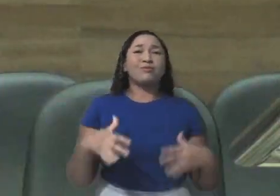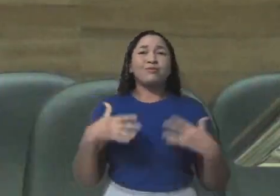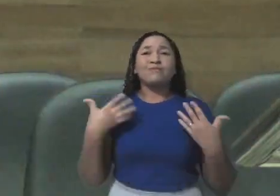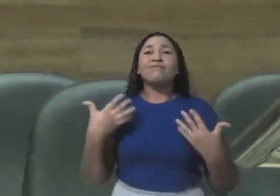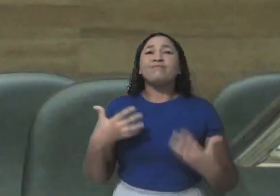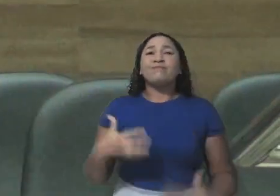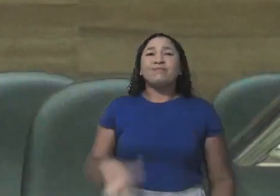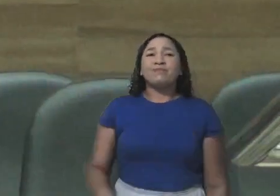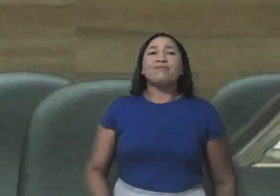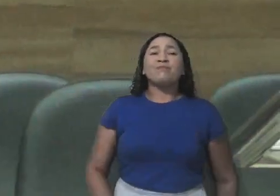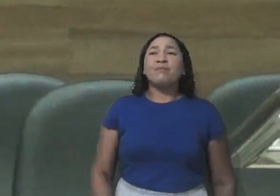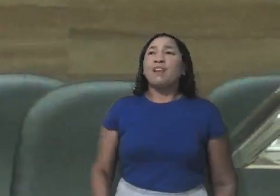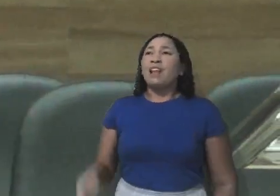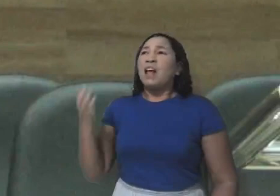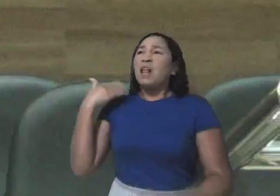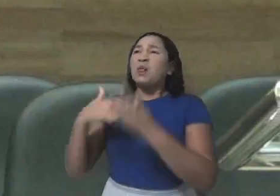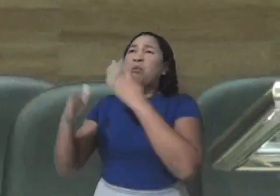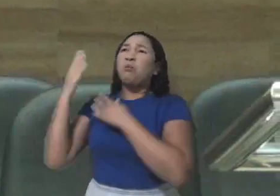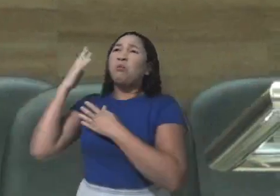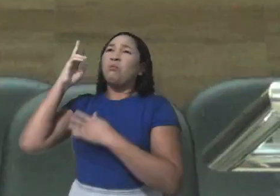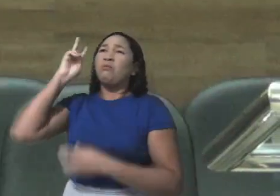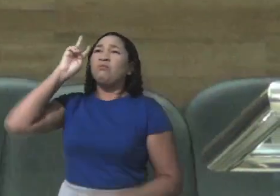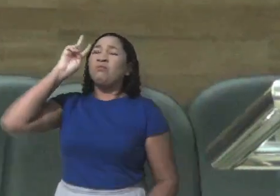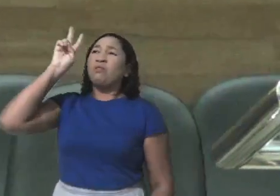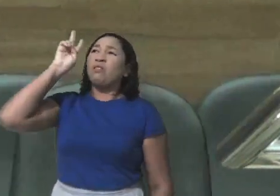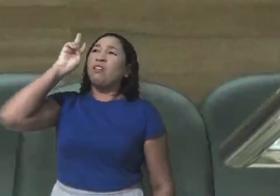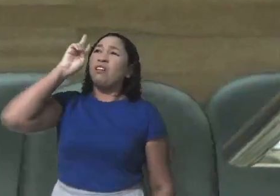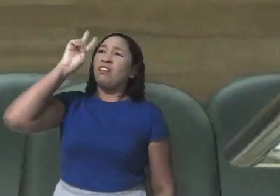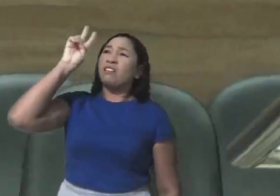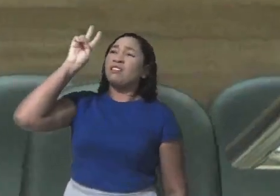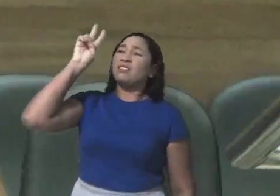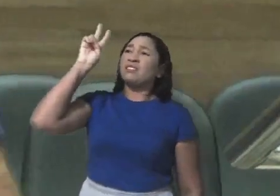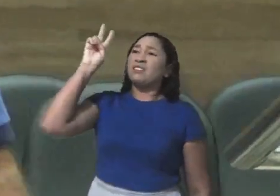tentador. Lembranças do passado